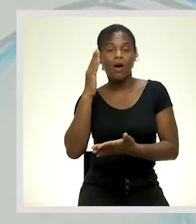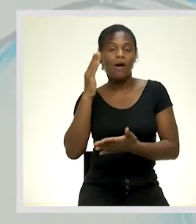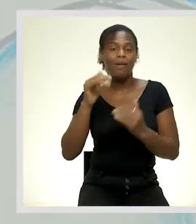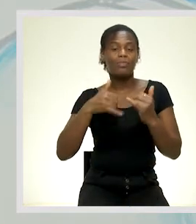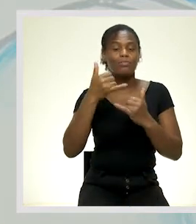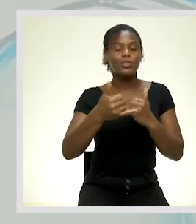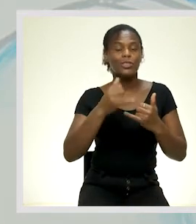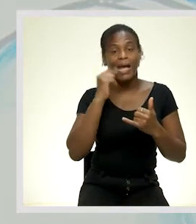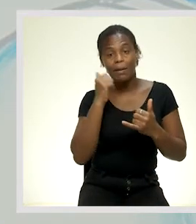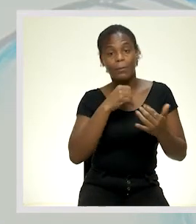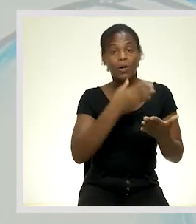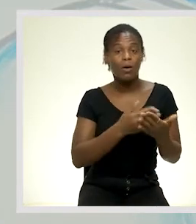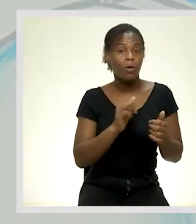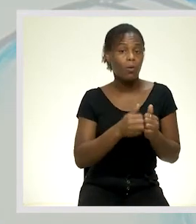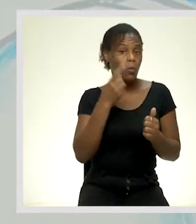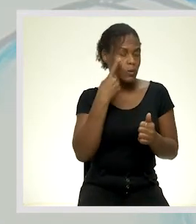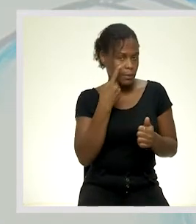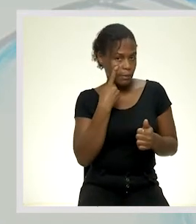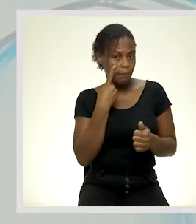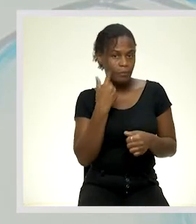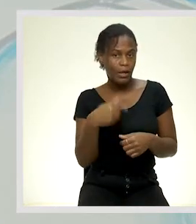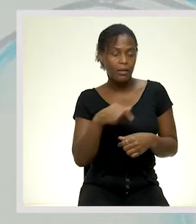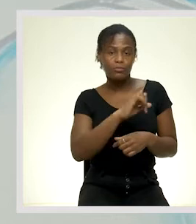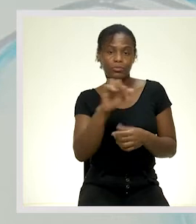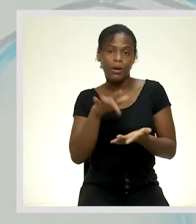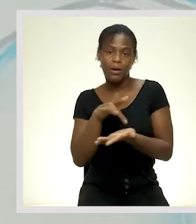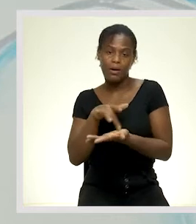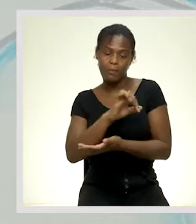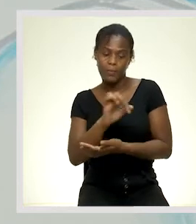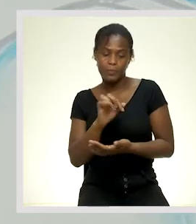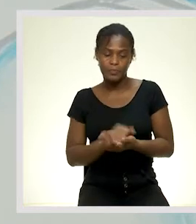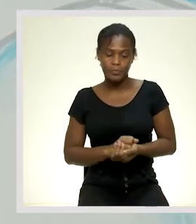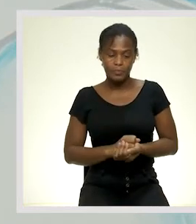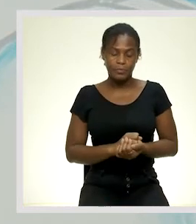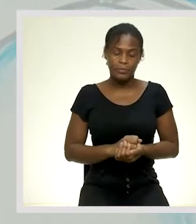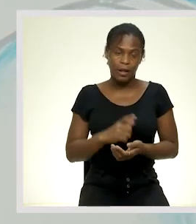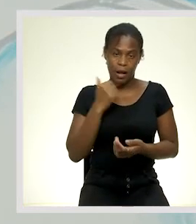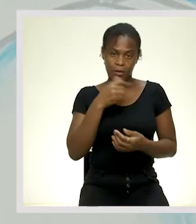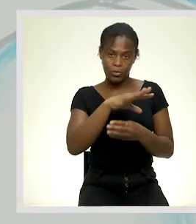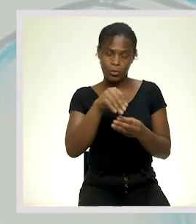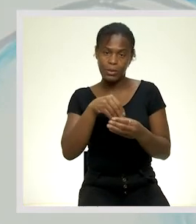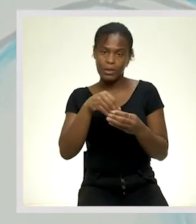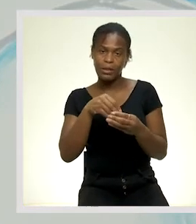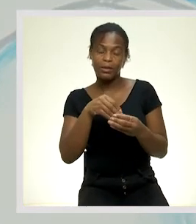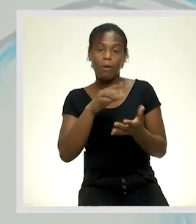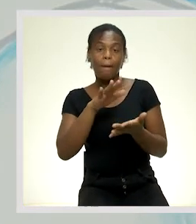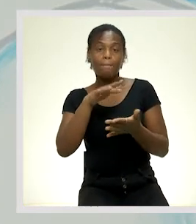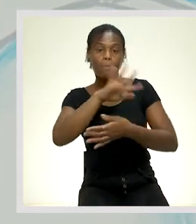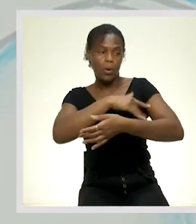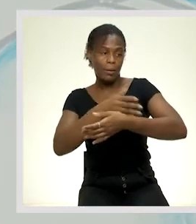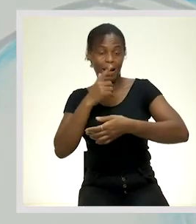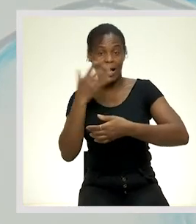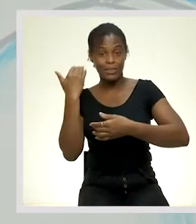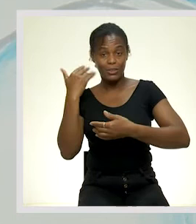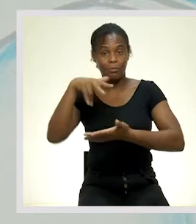depois da sua morte com o conhecimento da sua obra. Foram reunidos os poemas que ele tinha